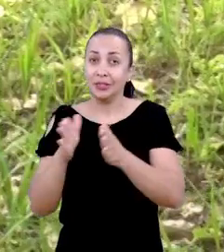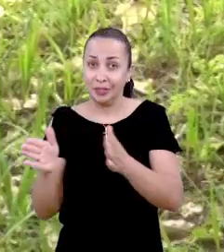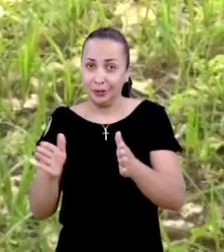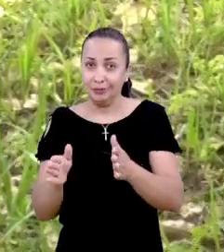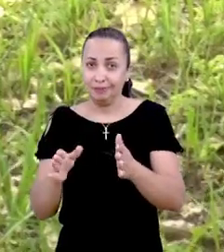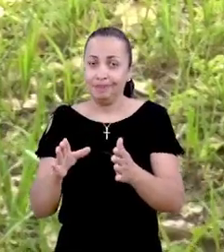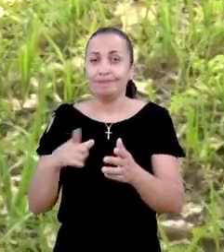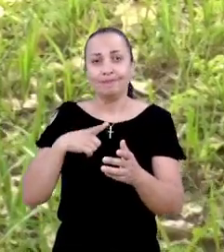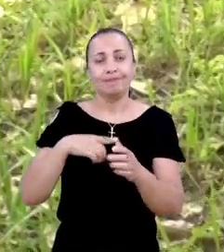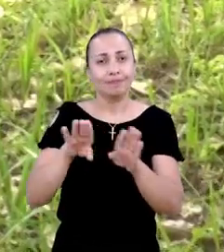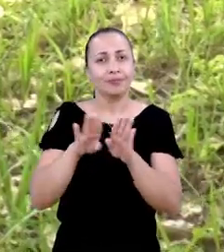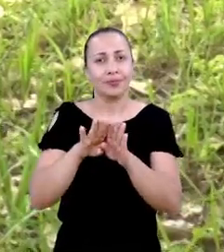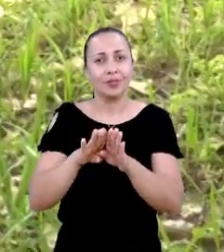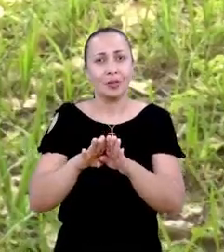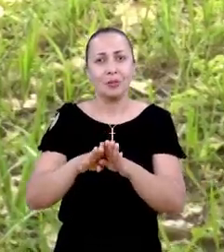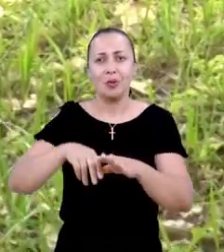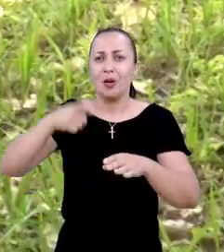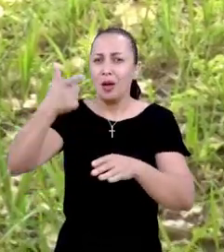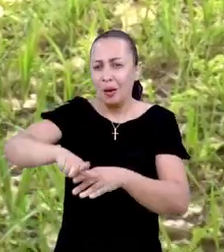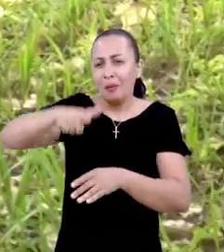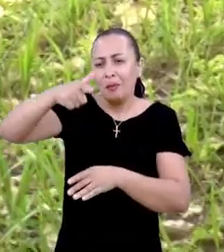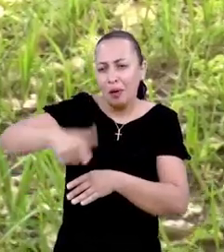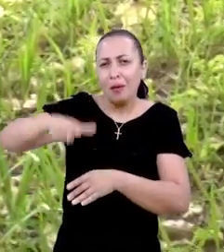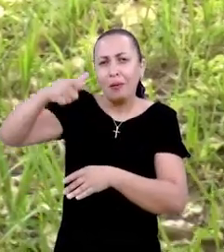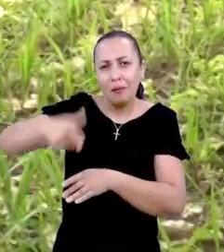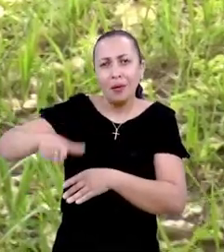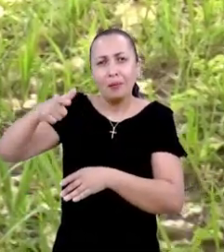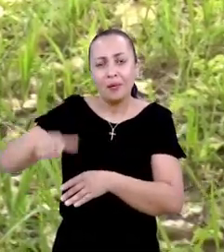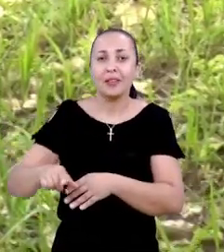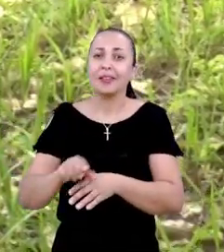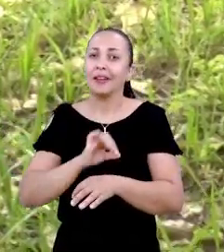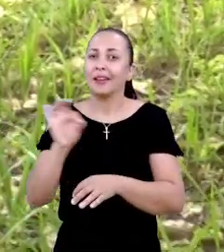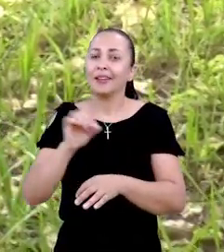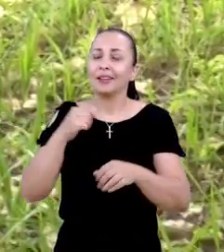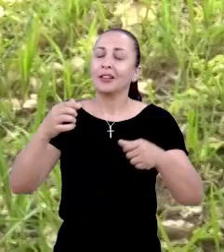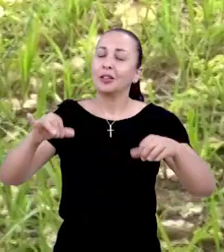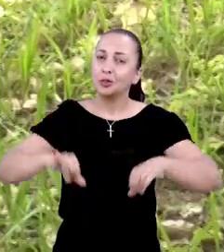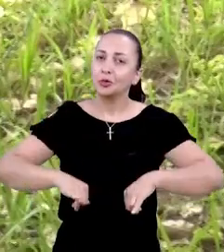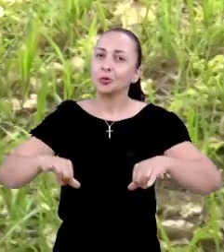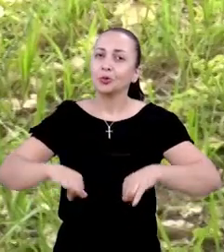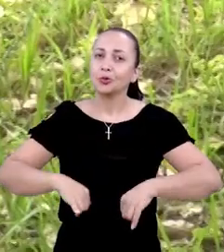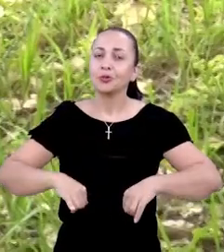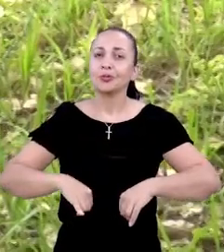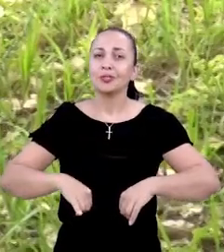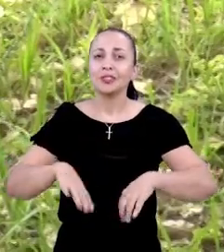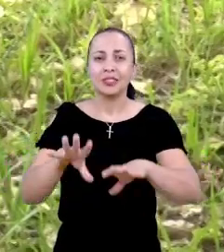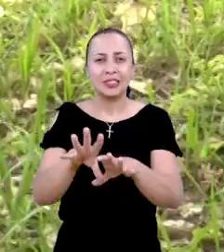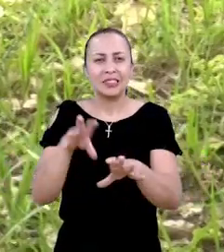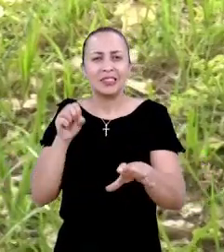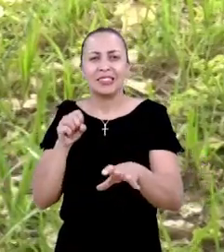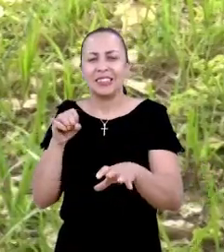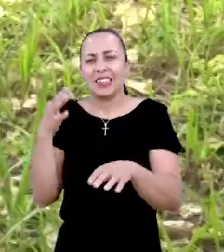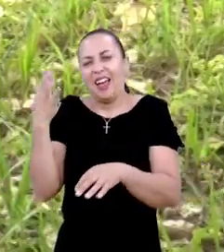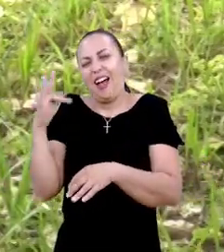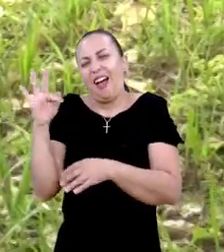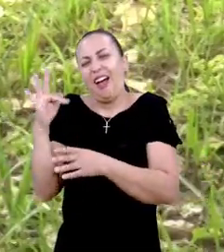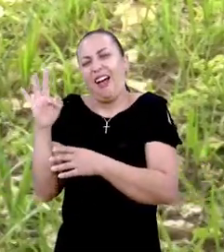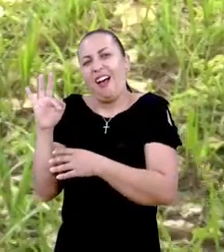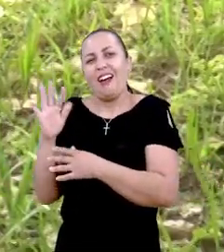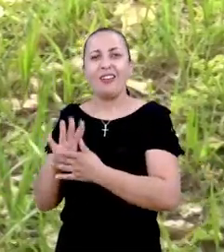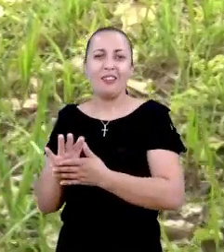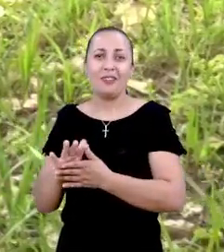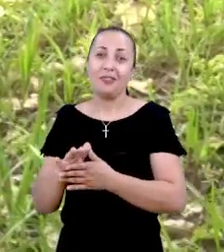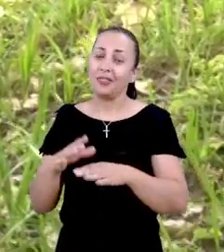situações, ser causado por esforço repetitivo. Quem sofre com esse problema sente aquela dor forte na região que está